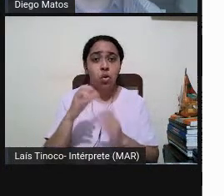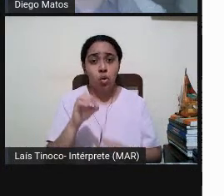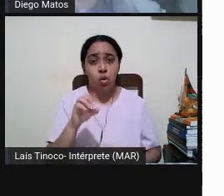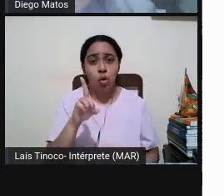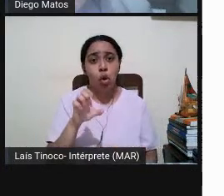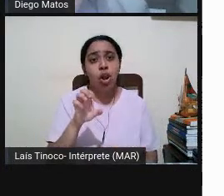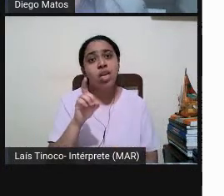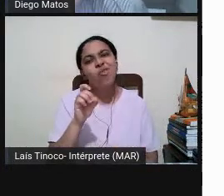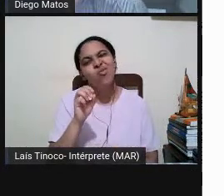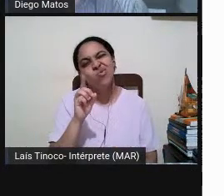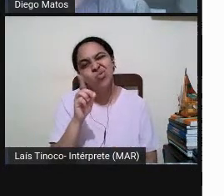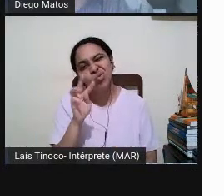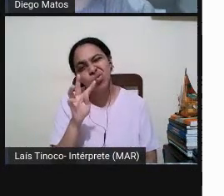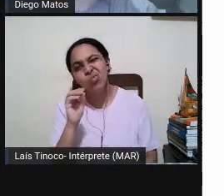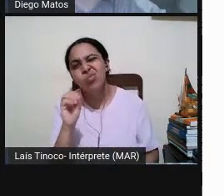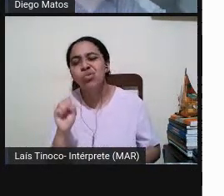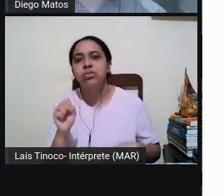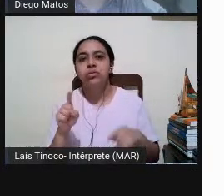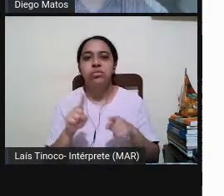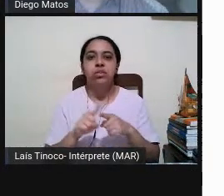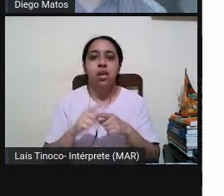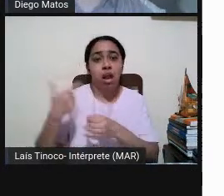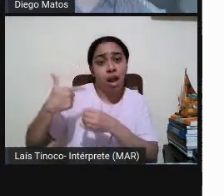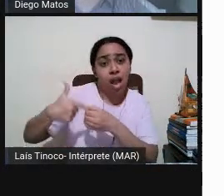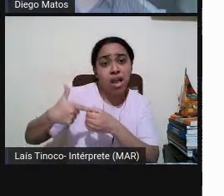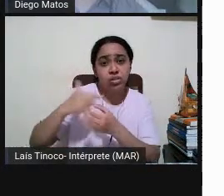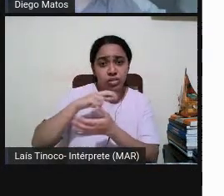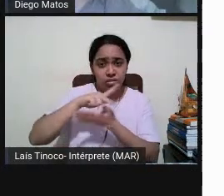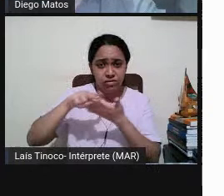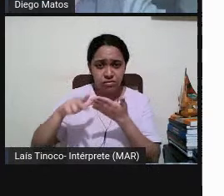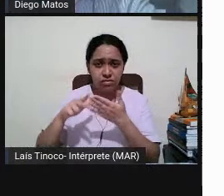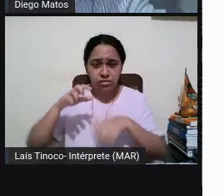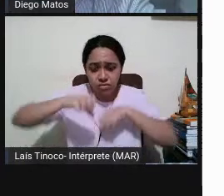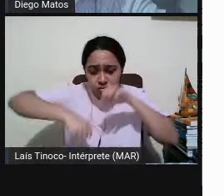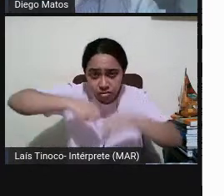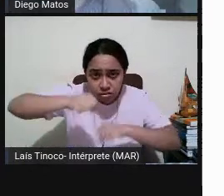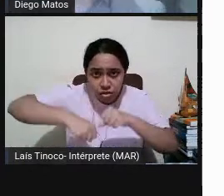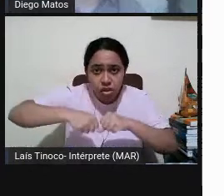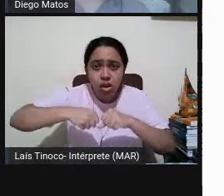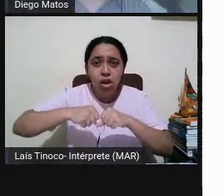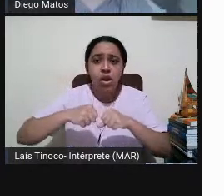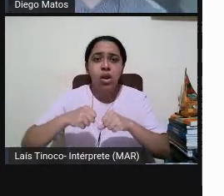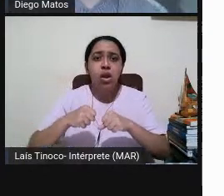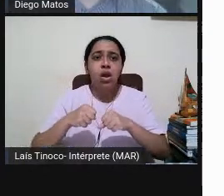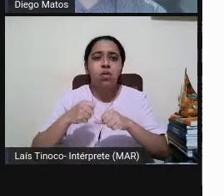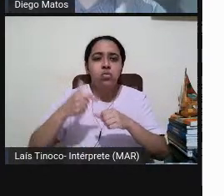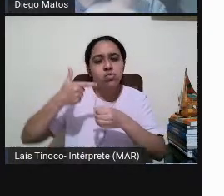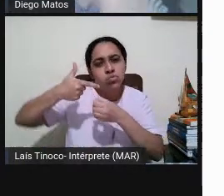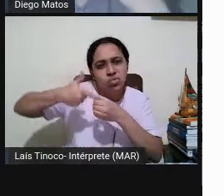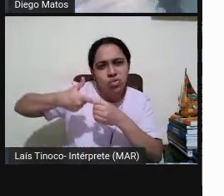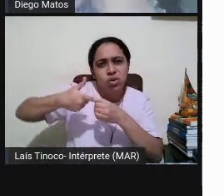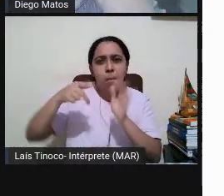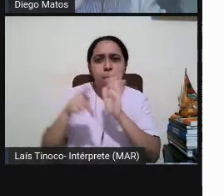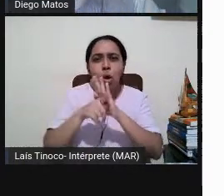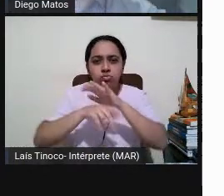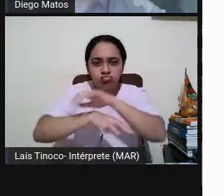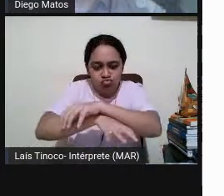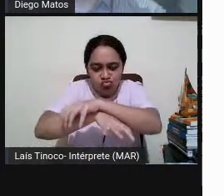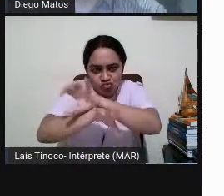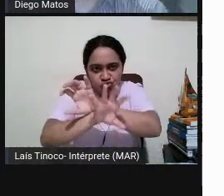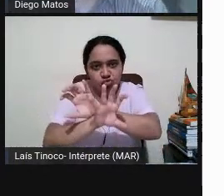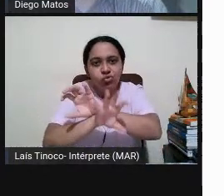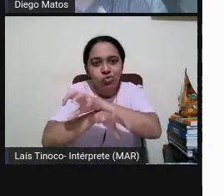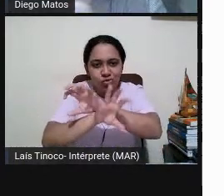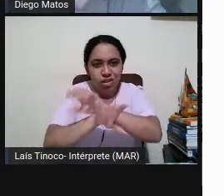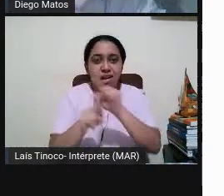gasodutos temos extração de combustível fóssil a gente é a gente tenta ver os terminais de